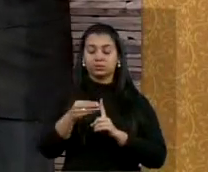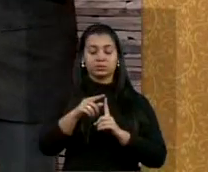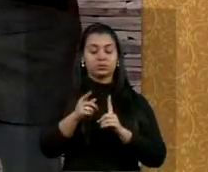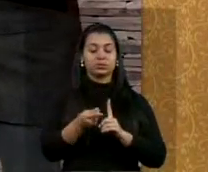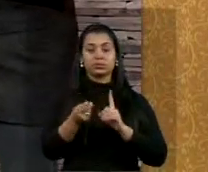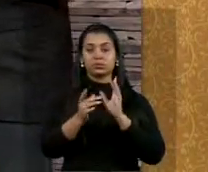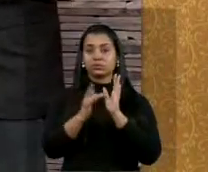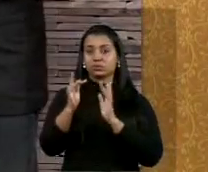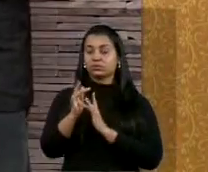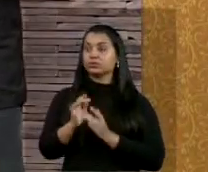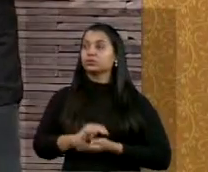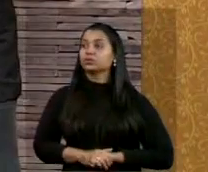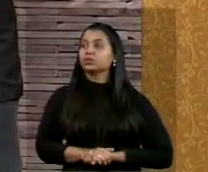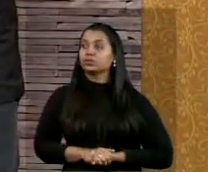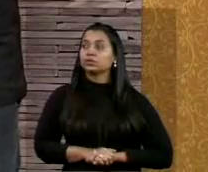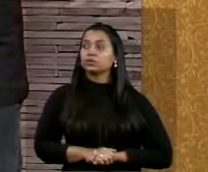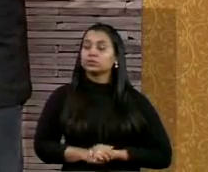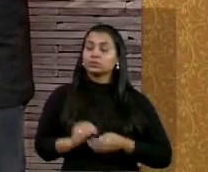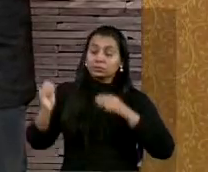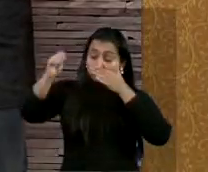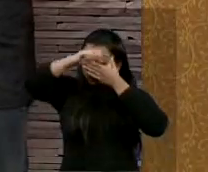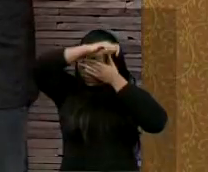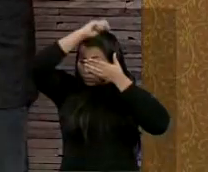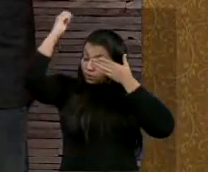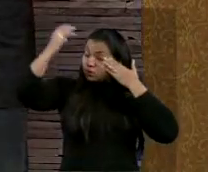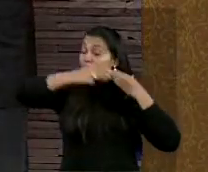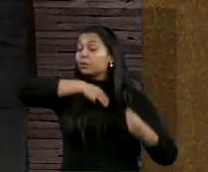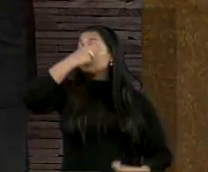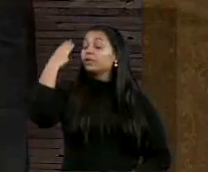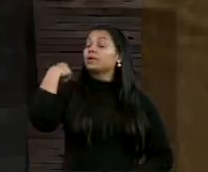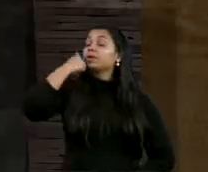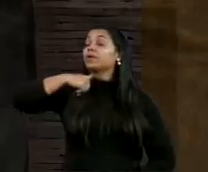mulheres, e bendito é o fruto do vosso ventre, Jesus.